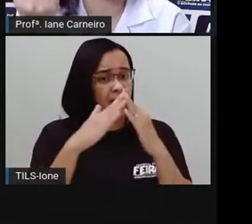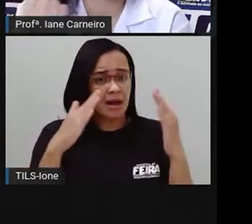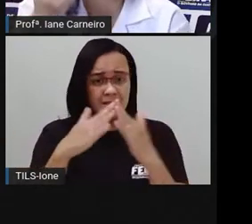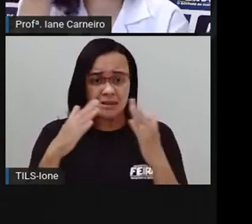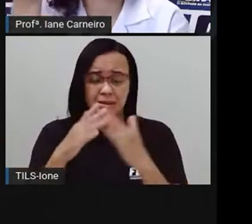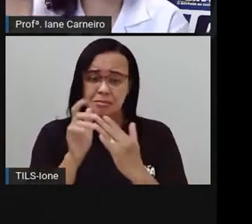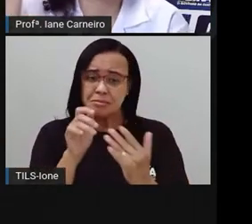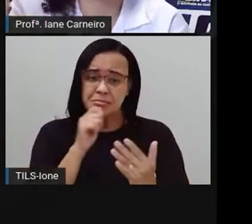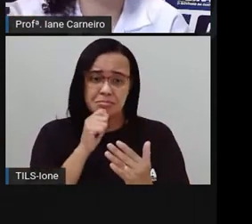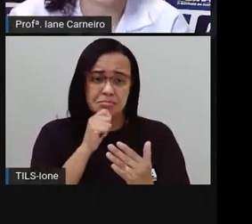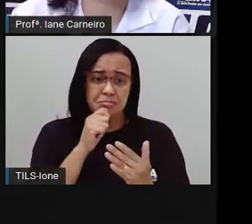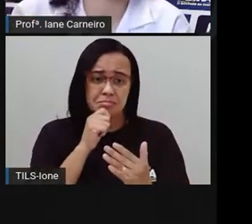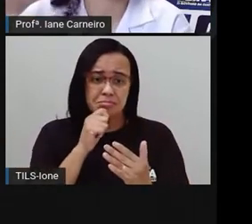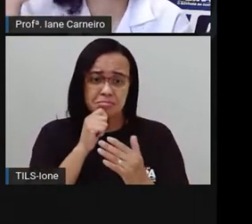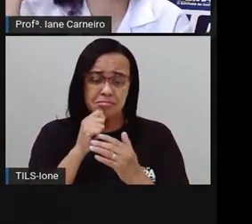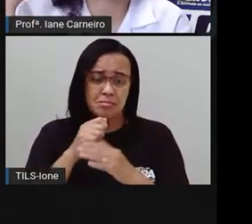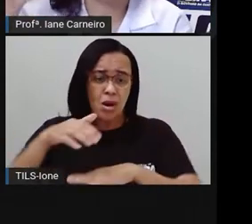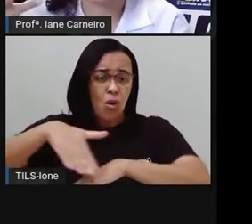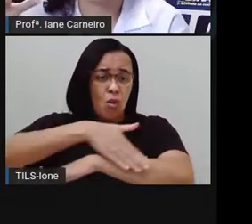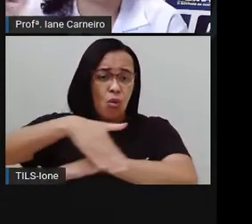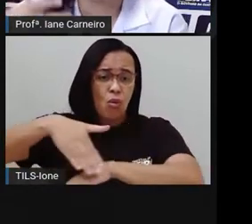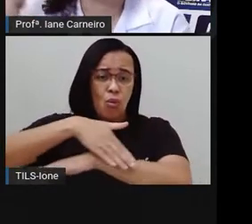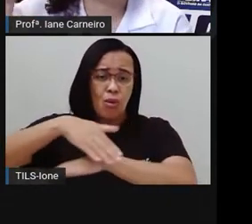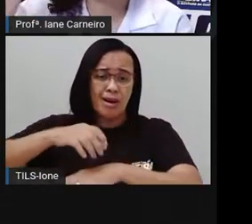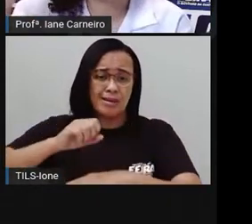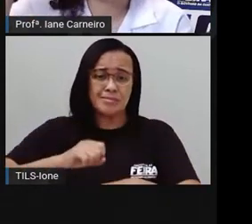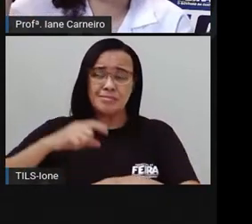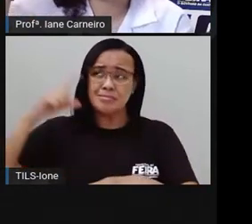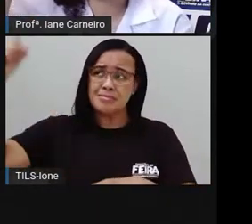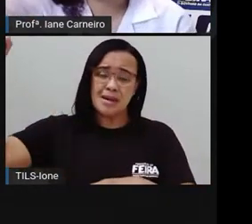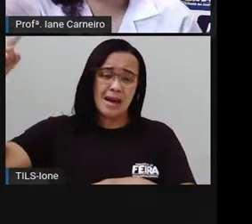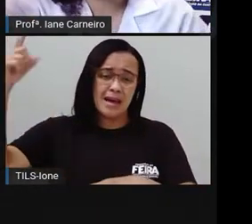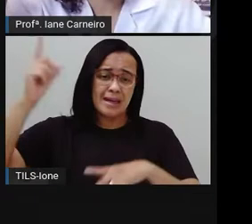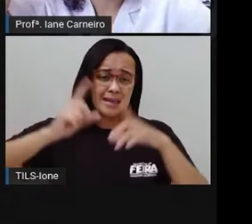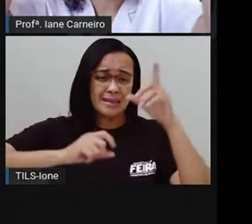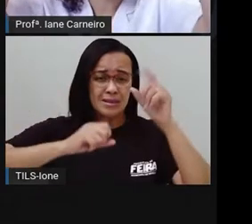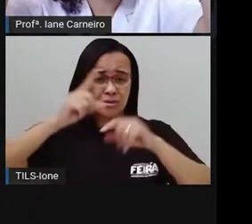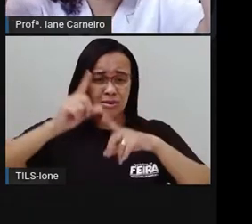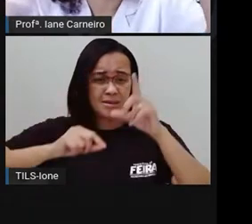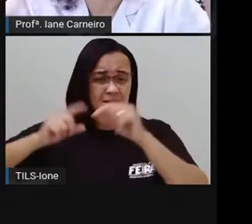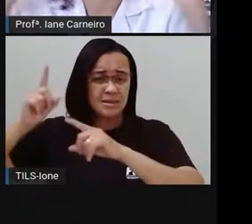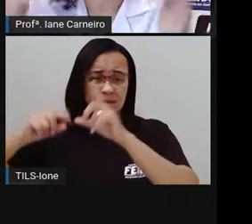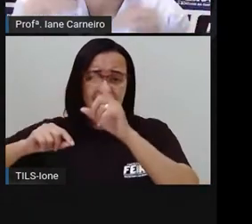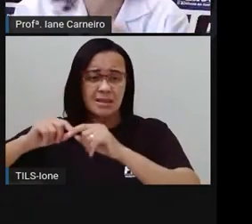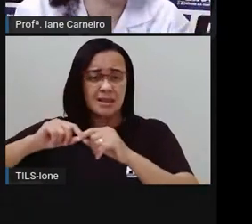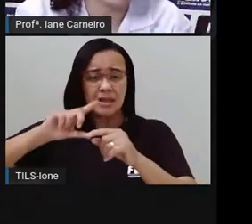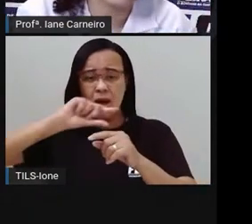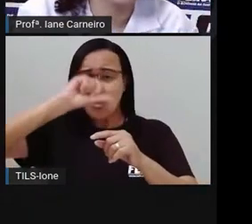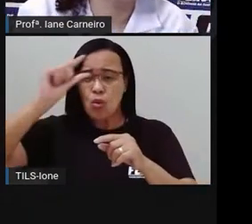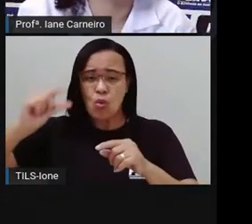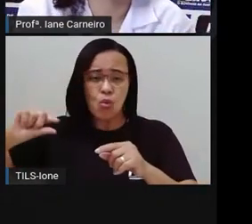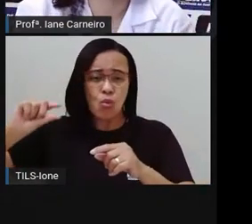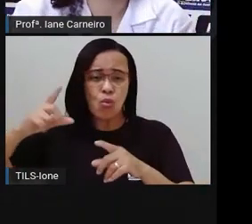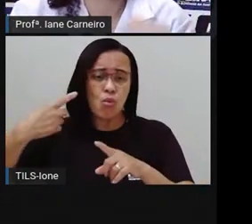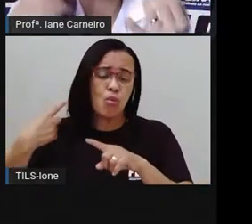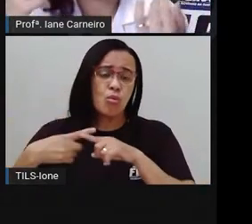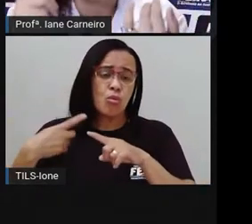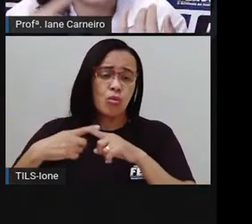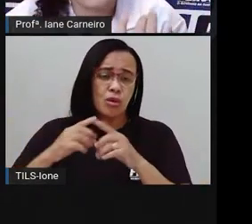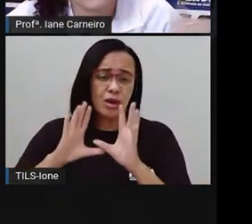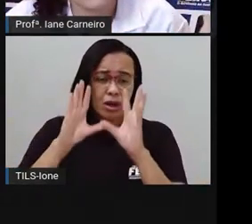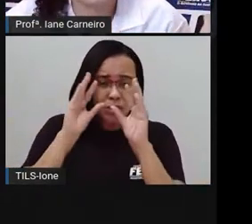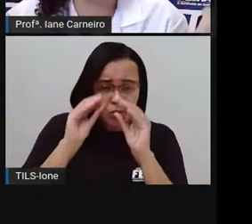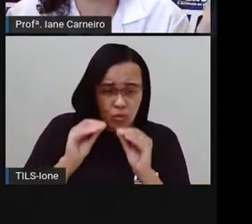quando ela fala, ó, sobre o luar, sobre as estrelas? Quer dizer que a pessoa não tem, ó, um teto para proteger ela, né? Então ela